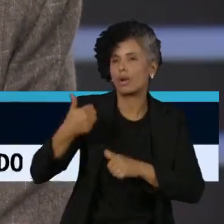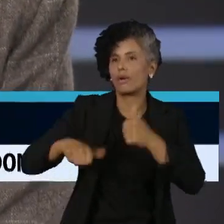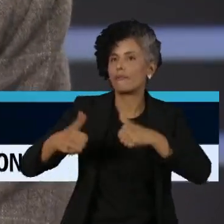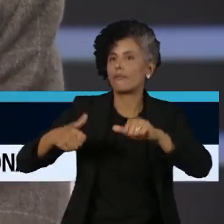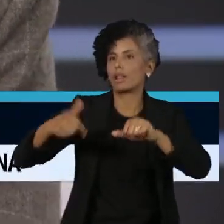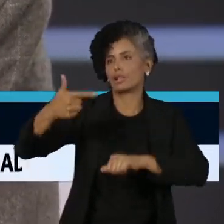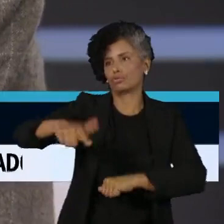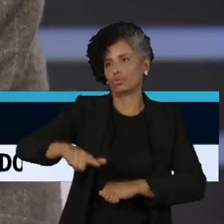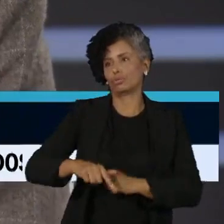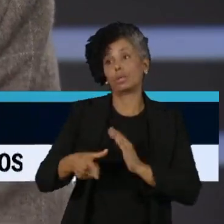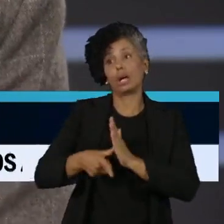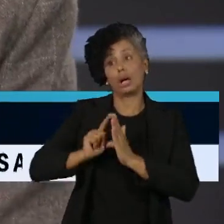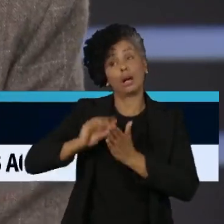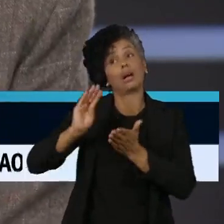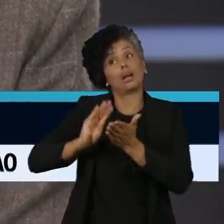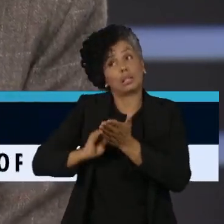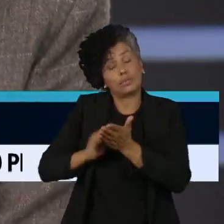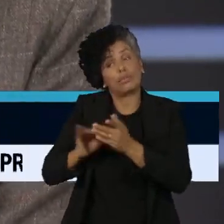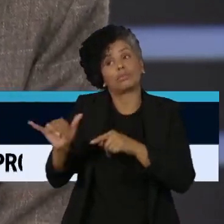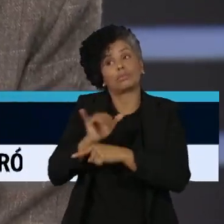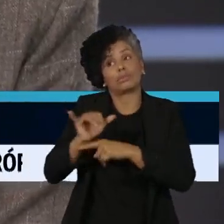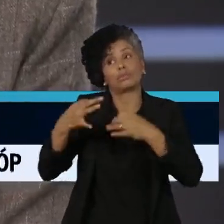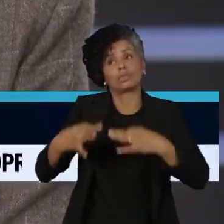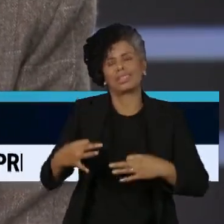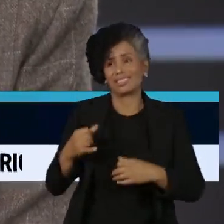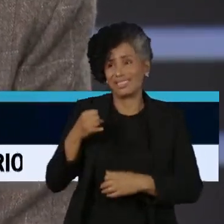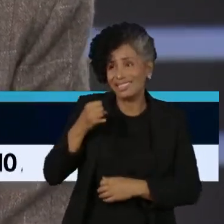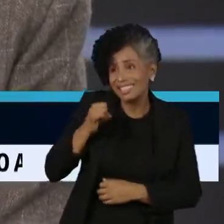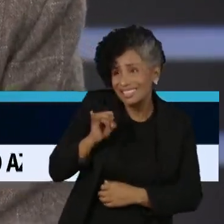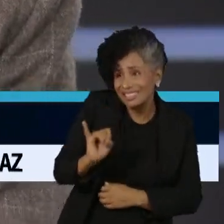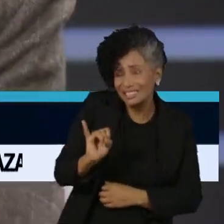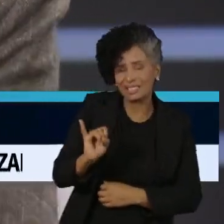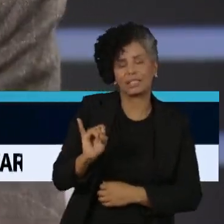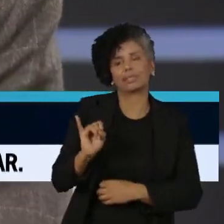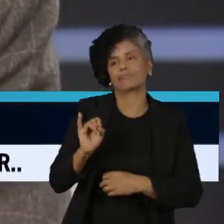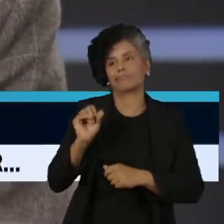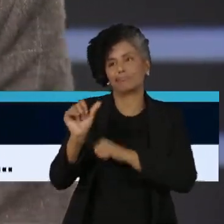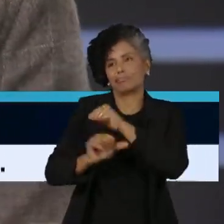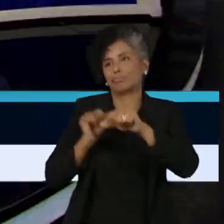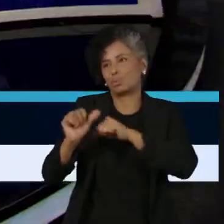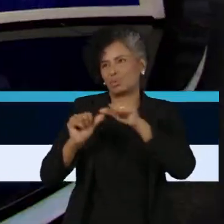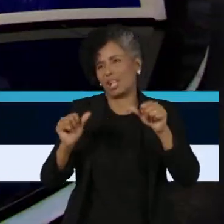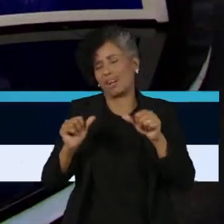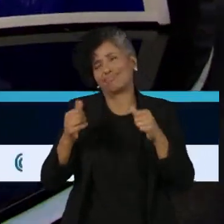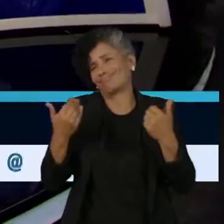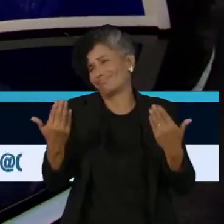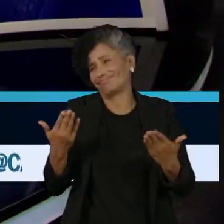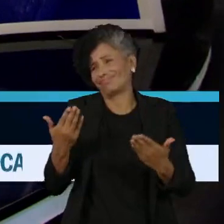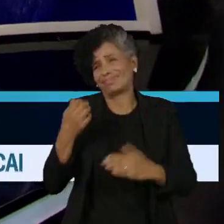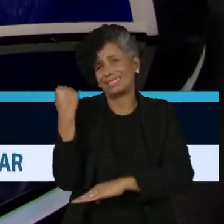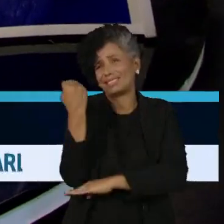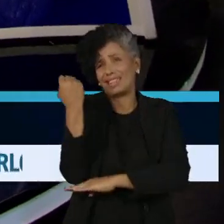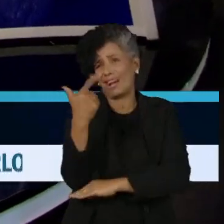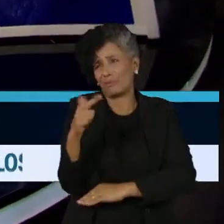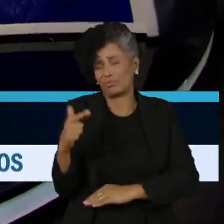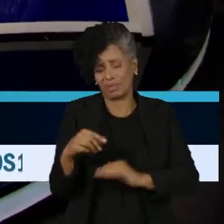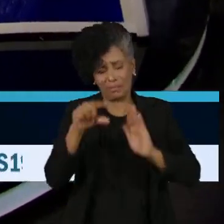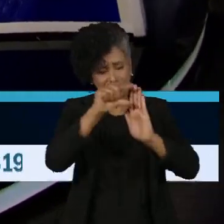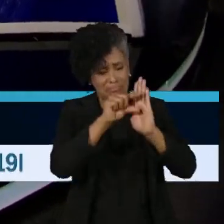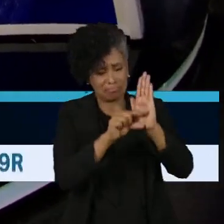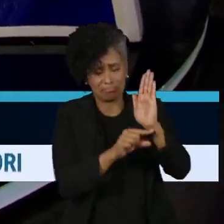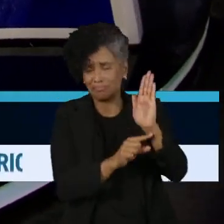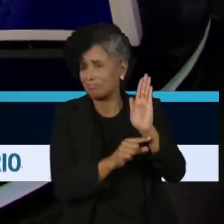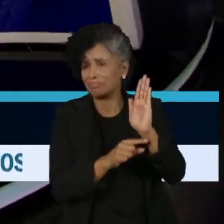medidas corretivas. Agora, você mudou essa proposta, você mudou a redação, poderão tomar medidas corretivas. Então, primeira coisa, o negócio